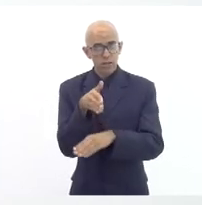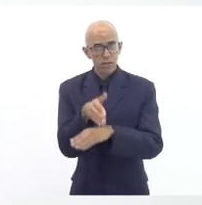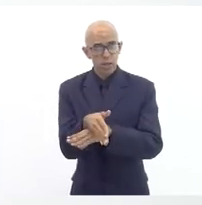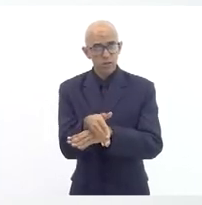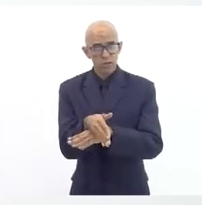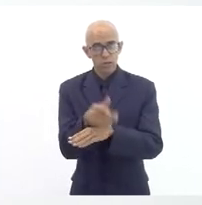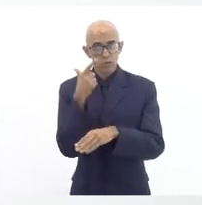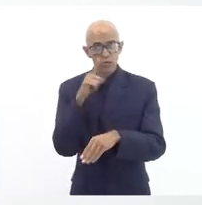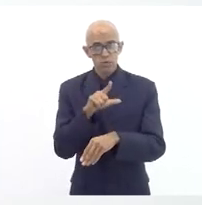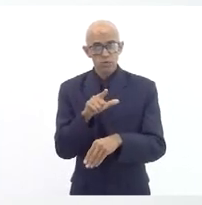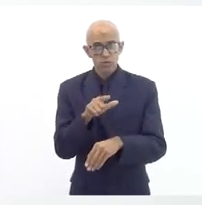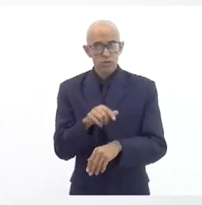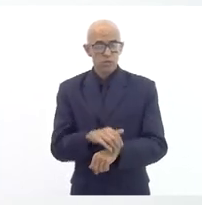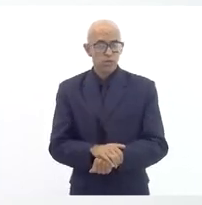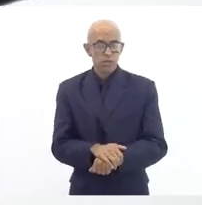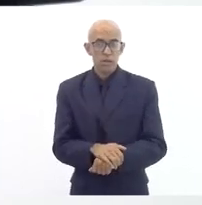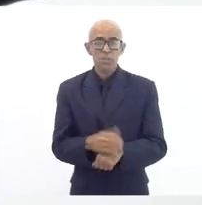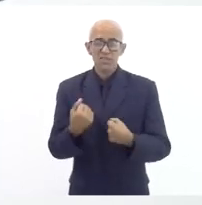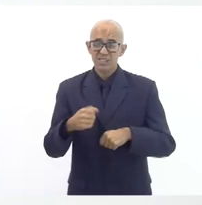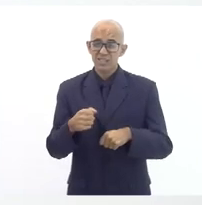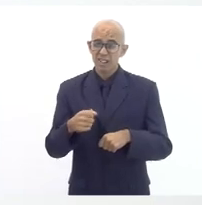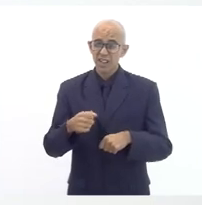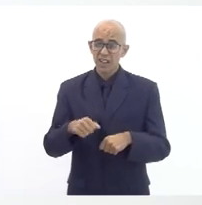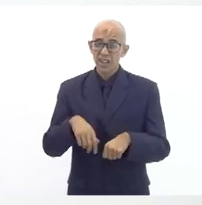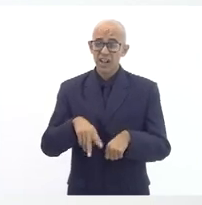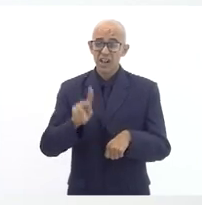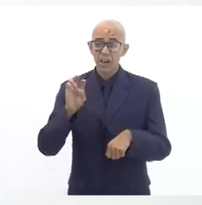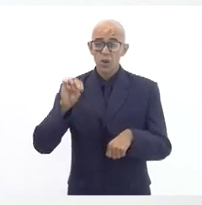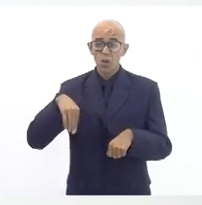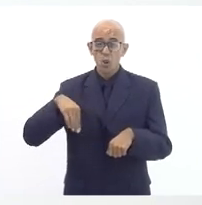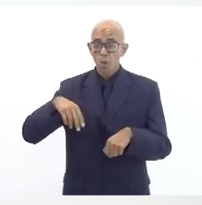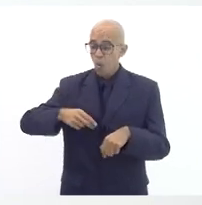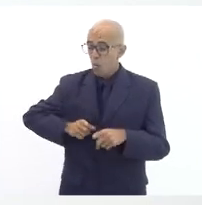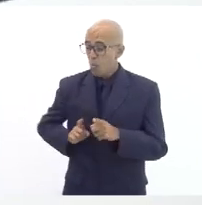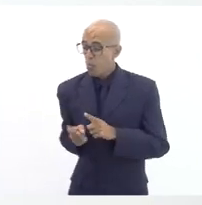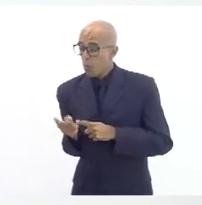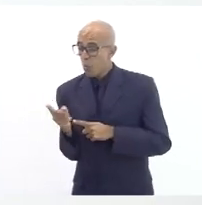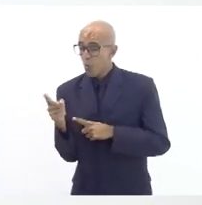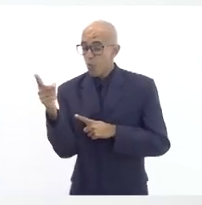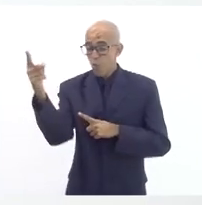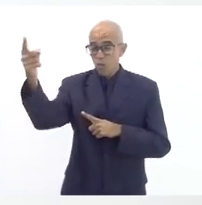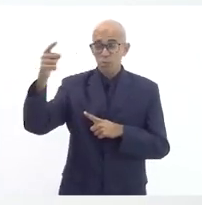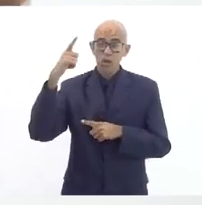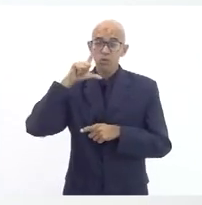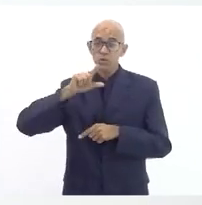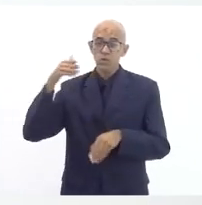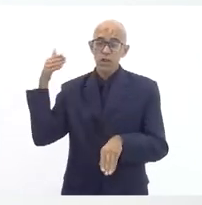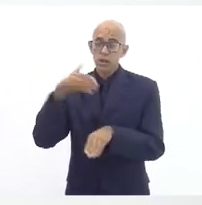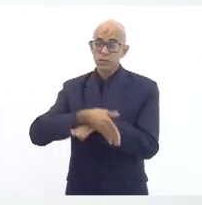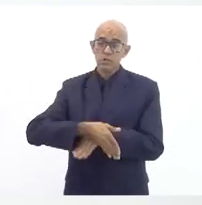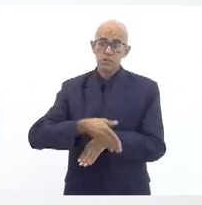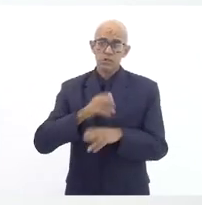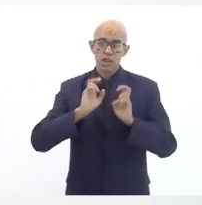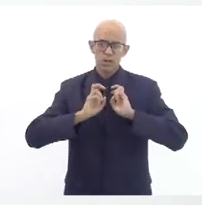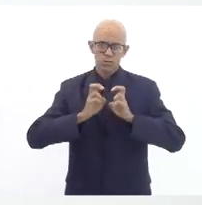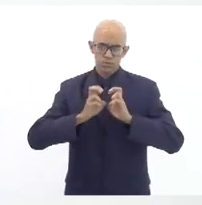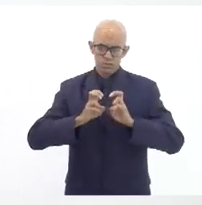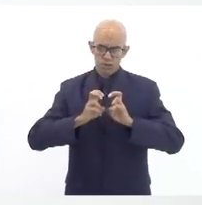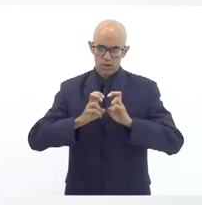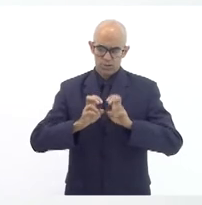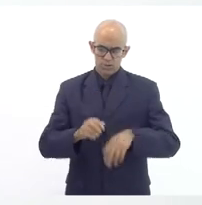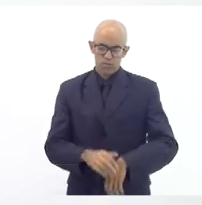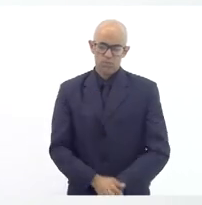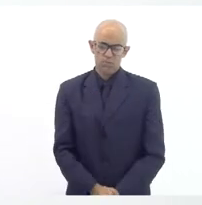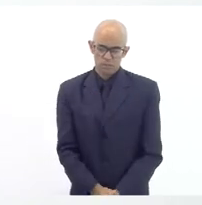andar quilômetros até depois da lona cultural para poder acessar a estação ferroviária. Então,